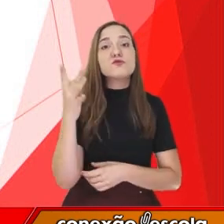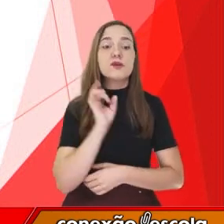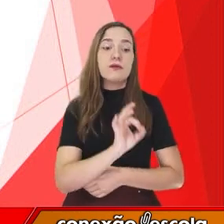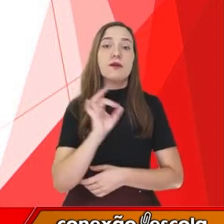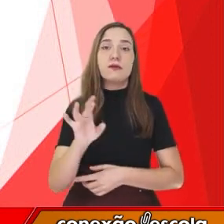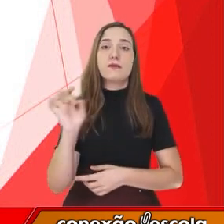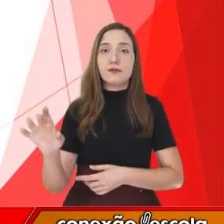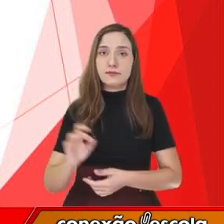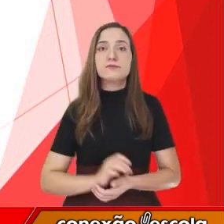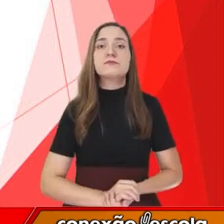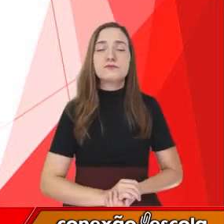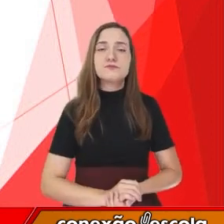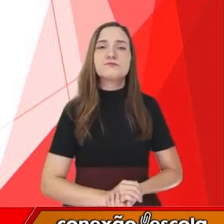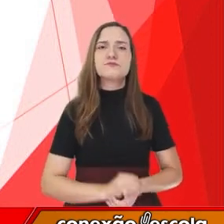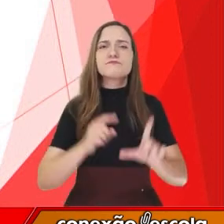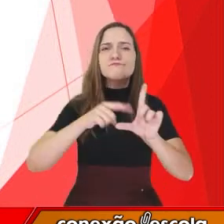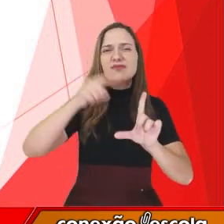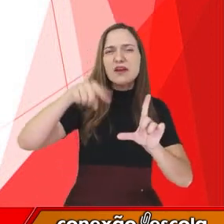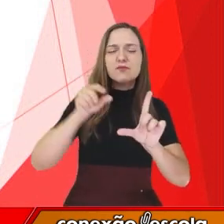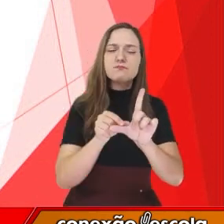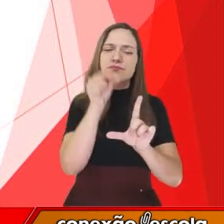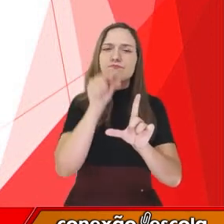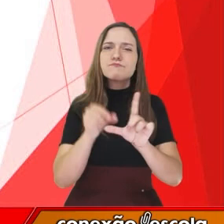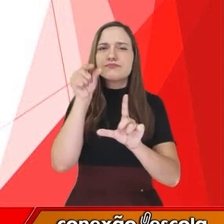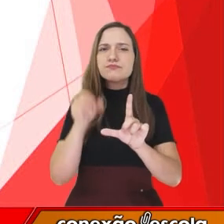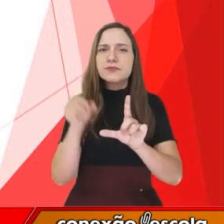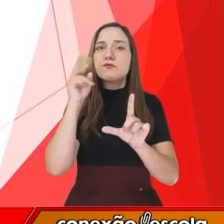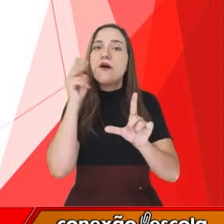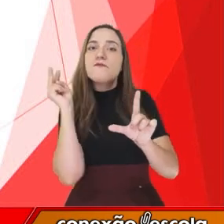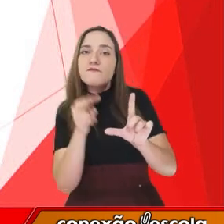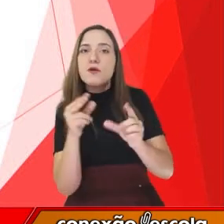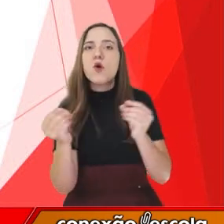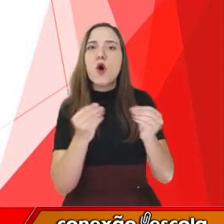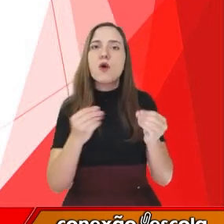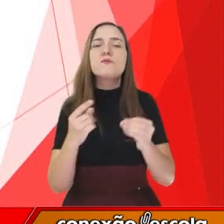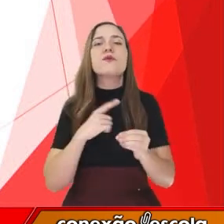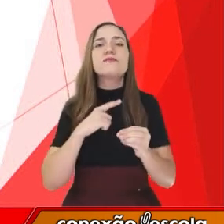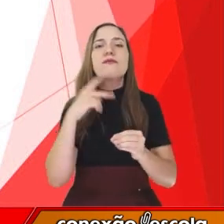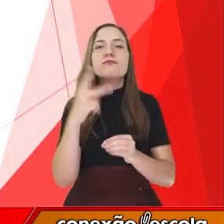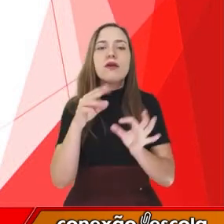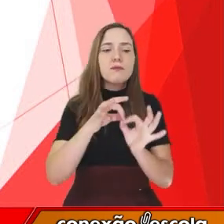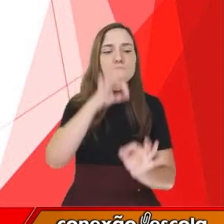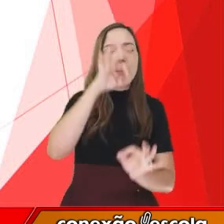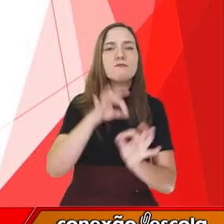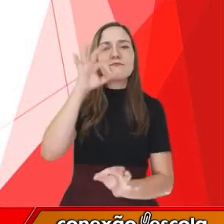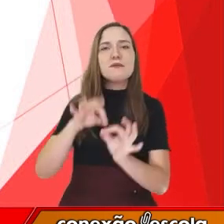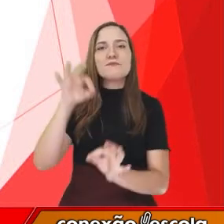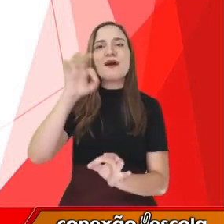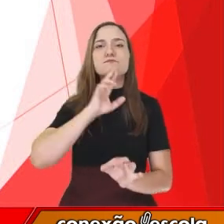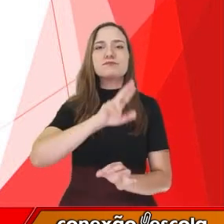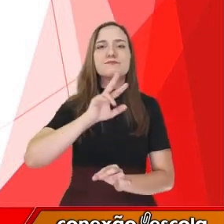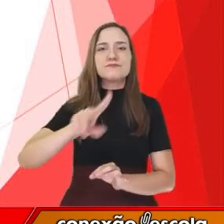cada informação. Esses retângulos são aliados por sua base e sua altura modifica-se